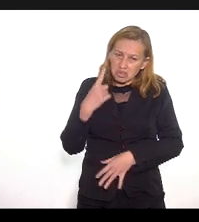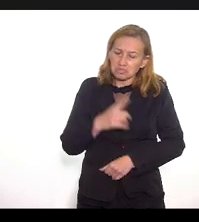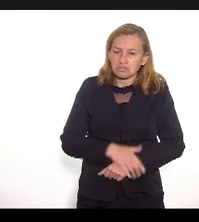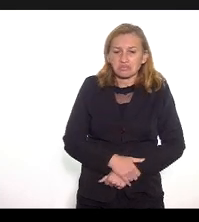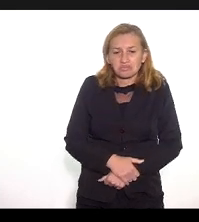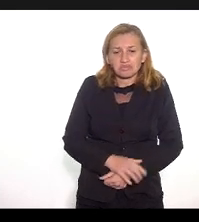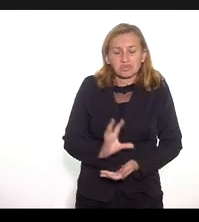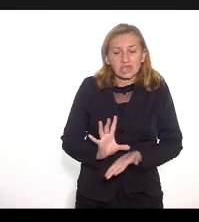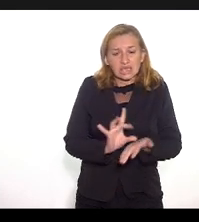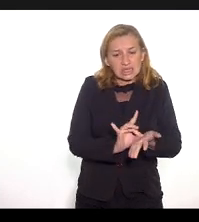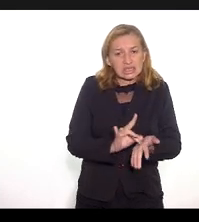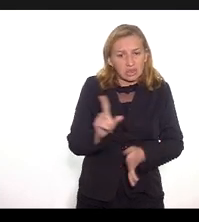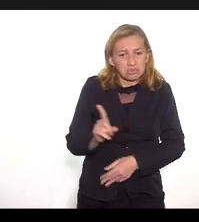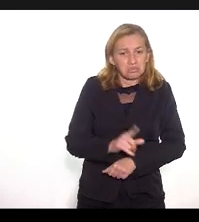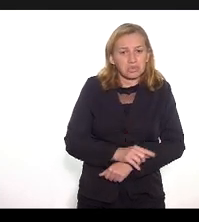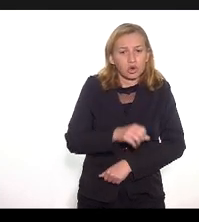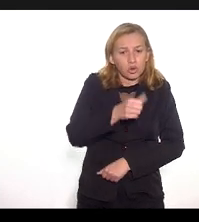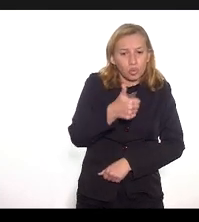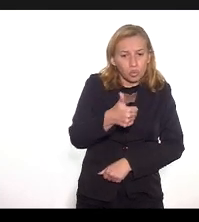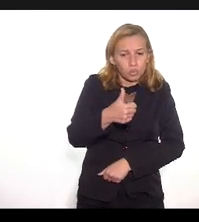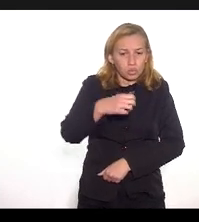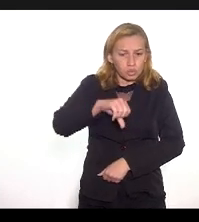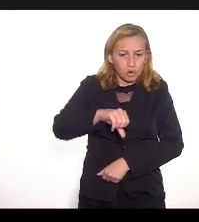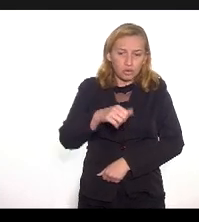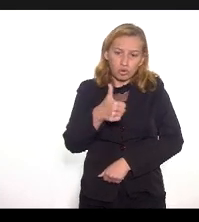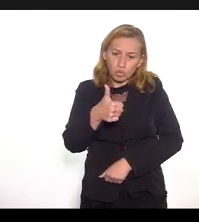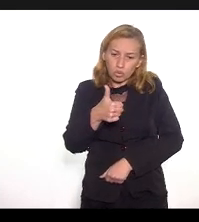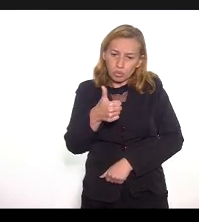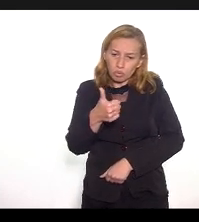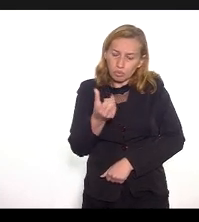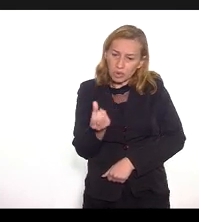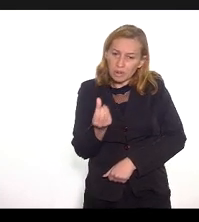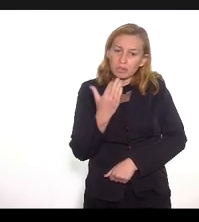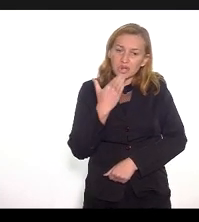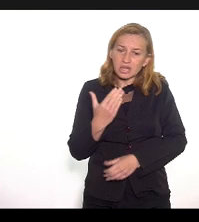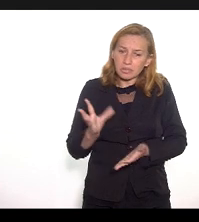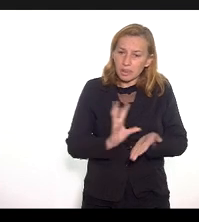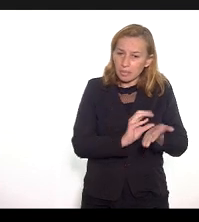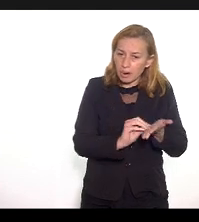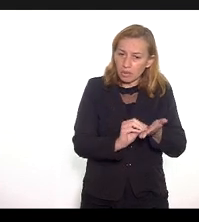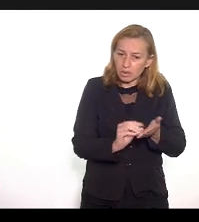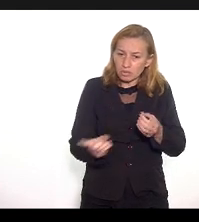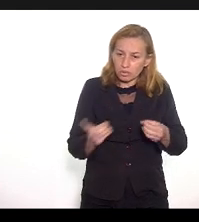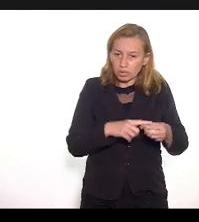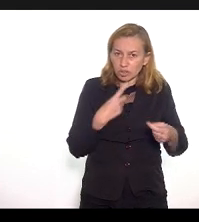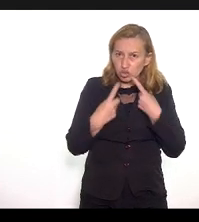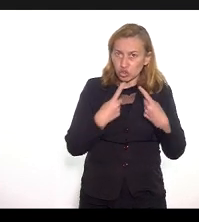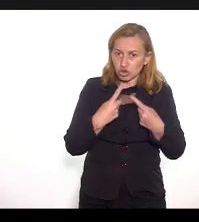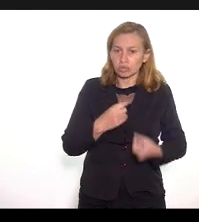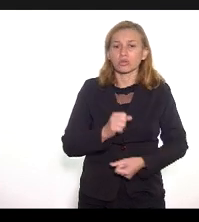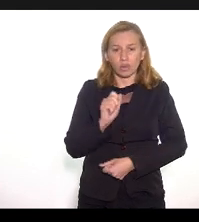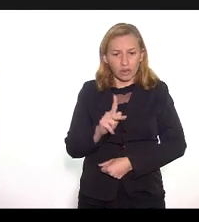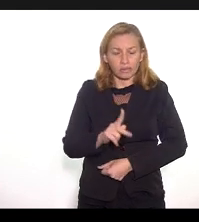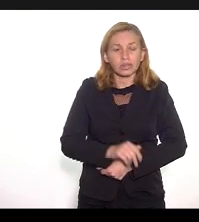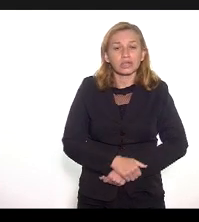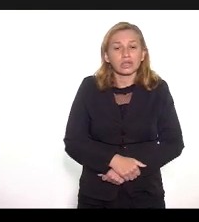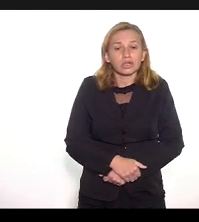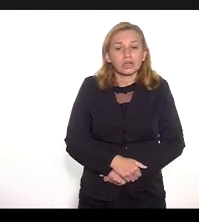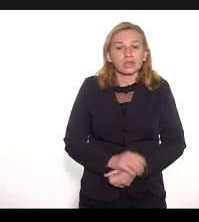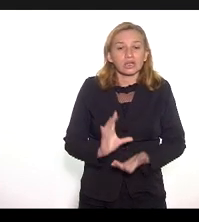Vou anexar o 916, pedir para vir para a pauta esse 916 para a gente discutir. Ok. Okay?